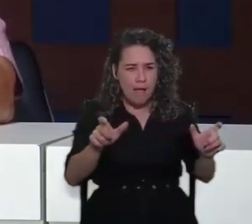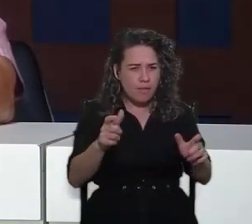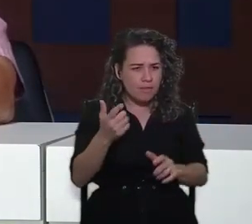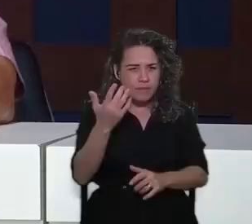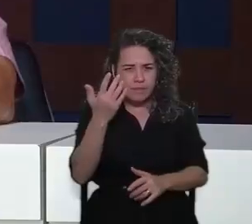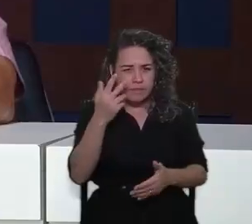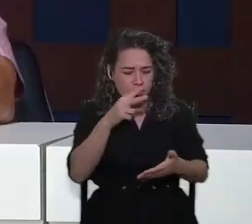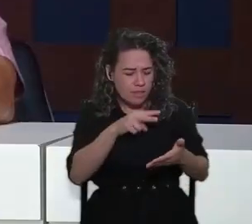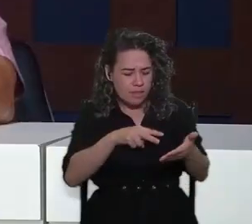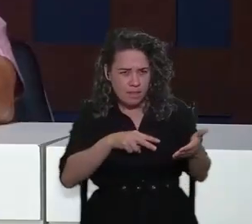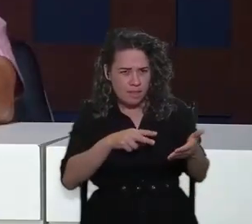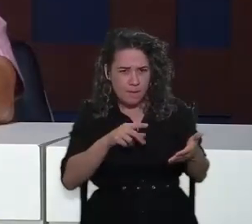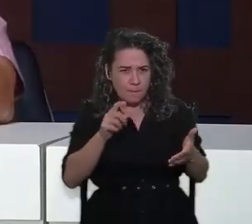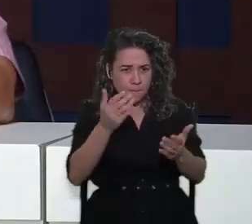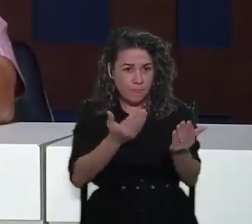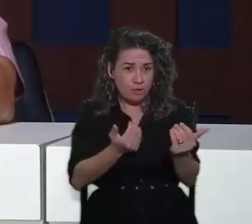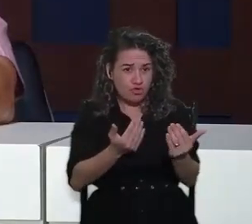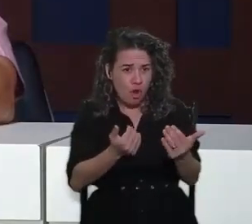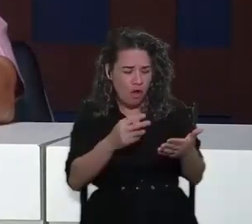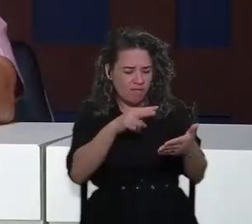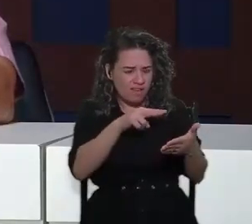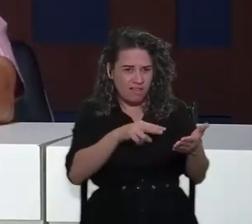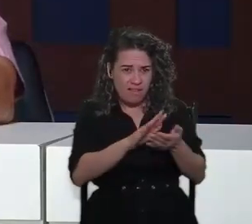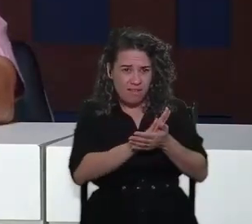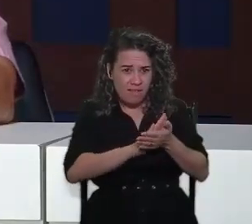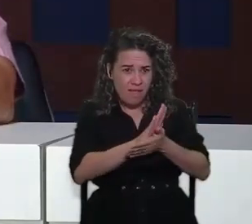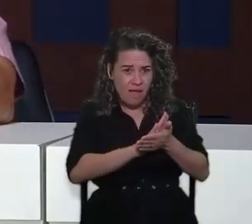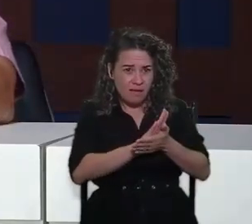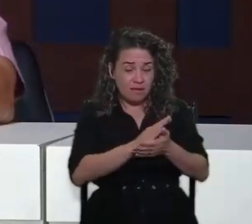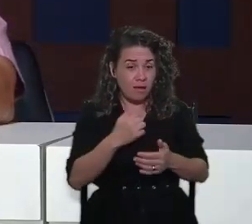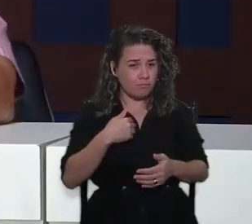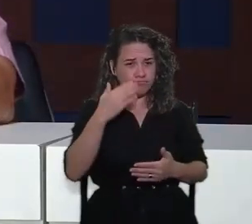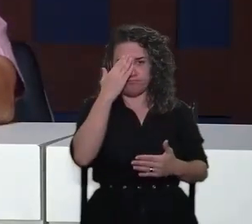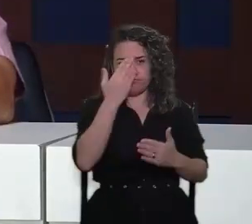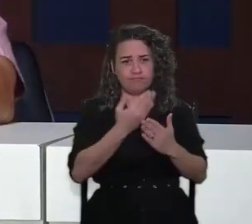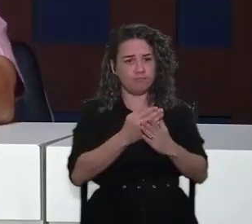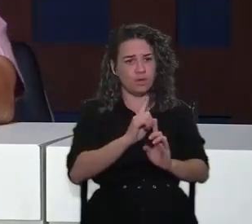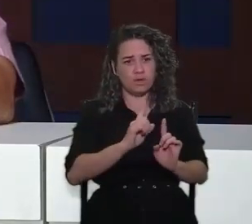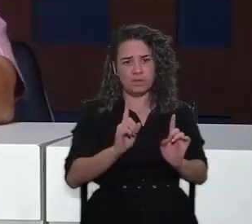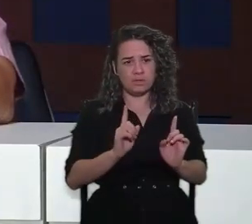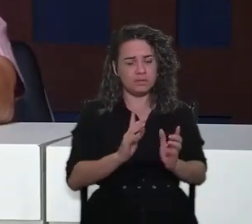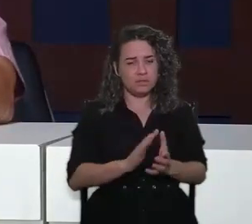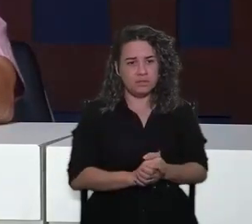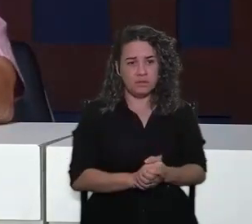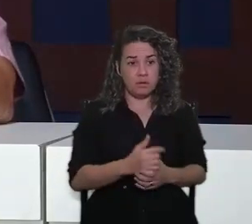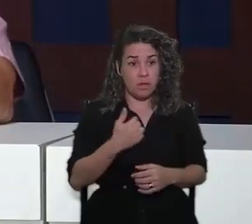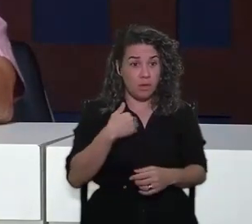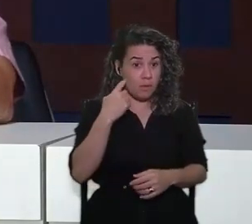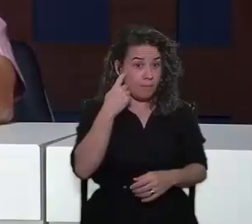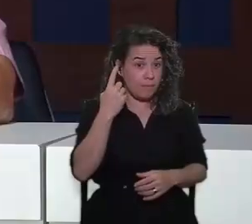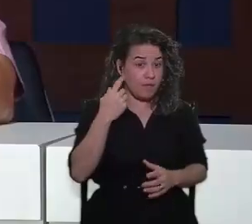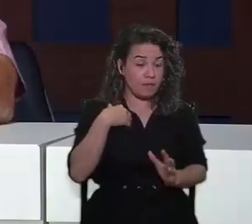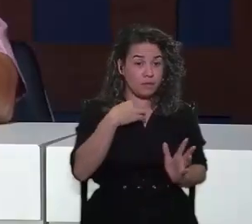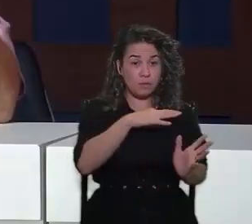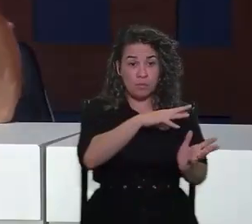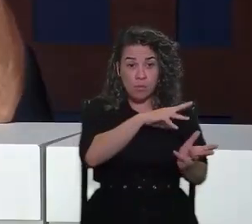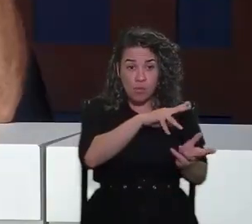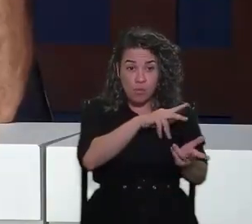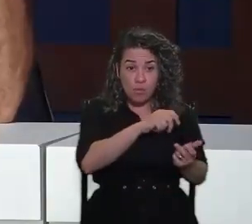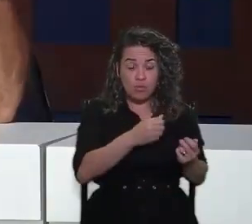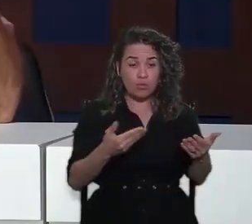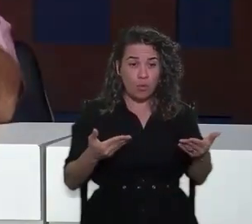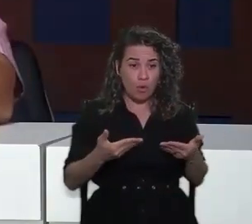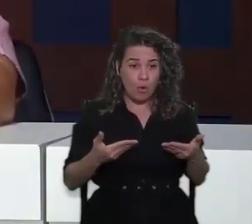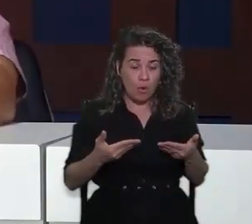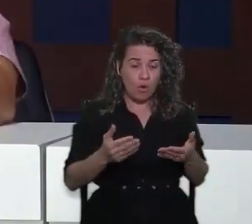do livro, eu normalmente não acredito. Eu não acredito que a gente viva num mundo hoje diferente de um